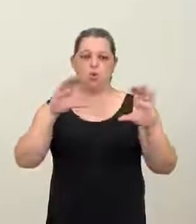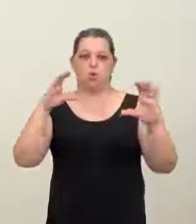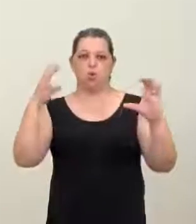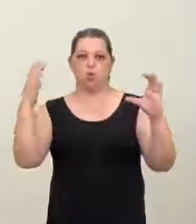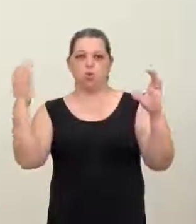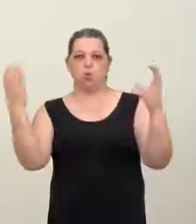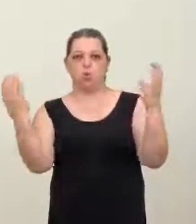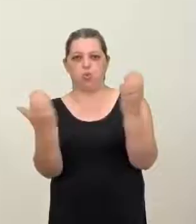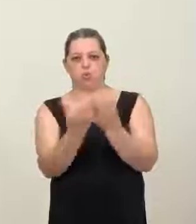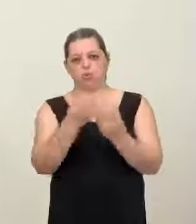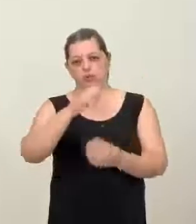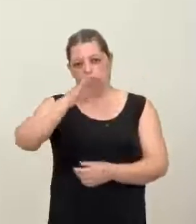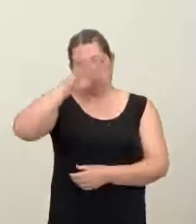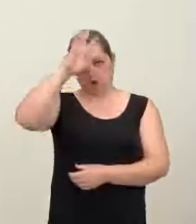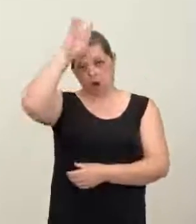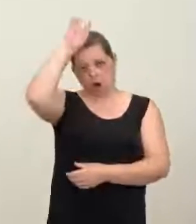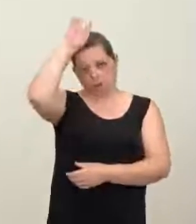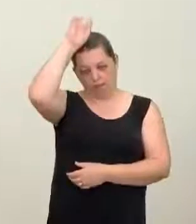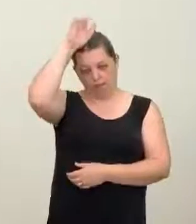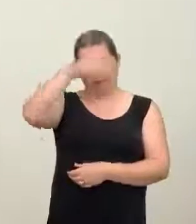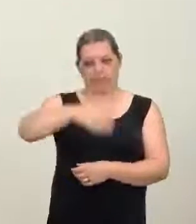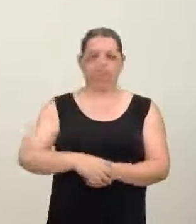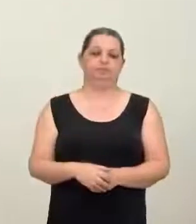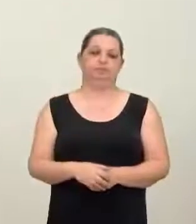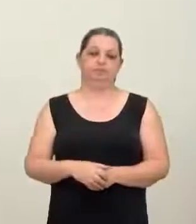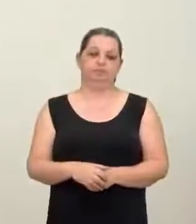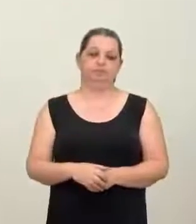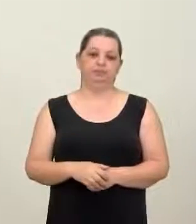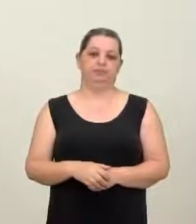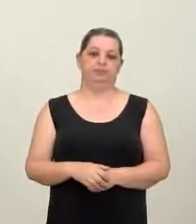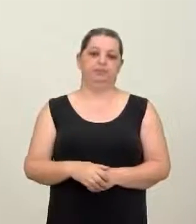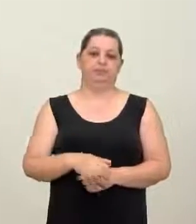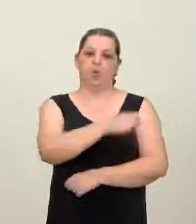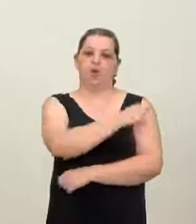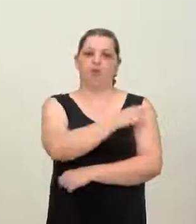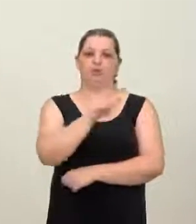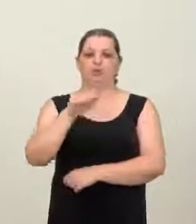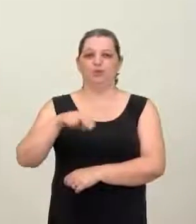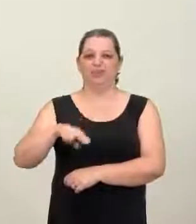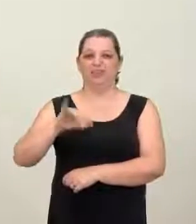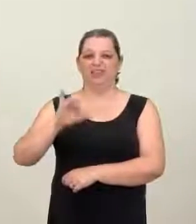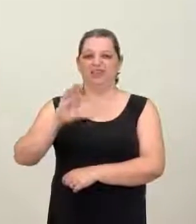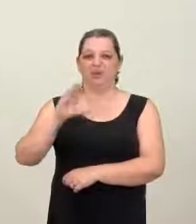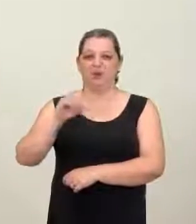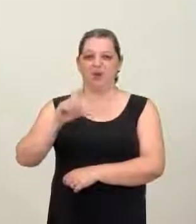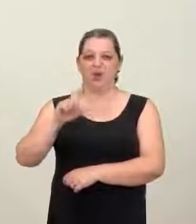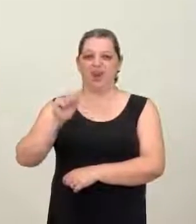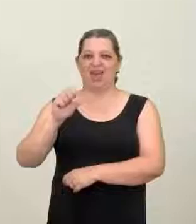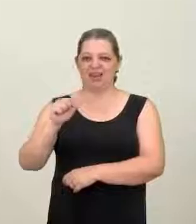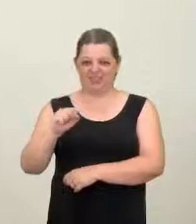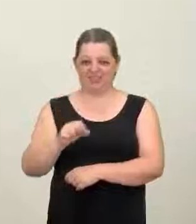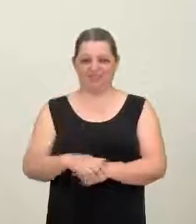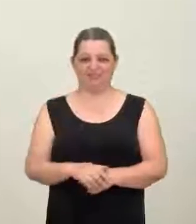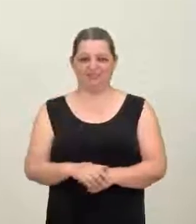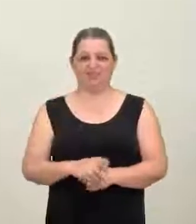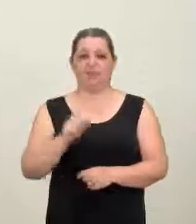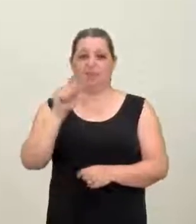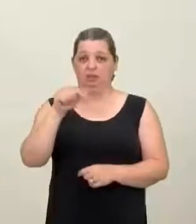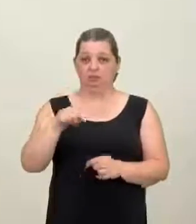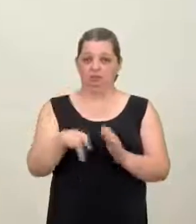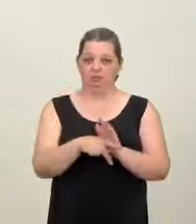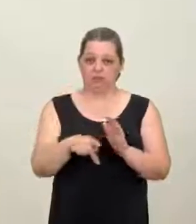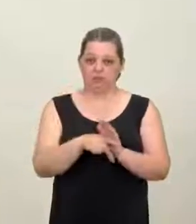da Escola Benedito Montenegro de Jaú. Olha só, gente, que maravilhoso. Então, aqui eram